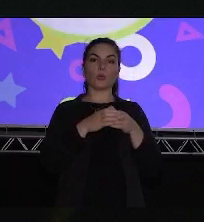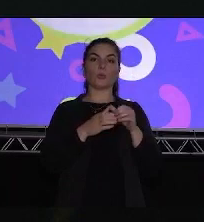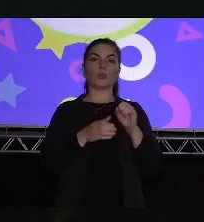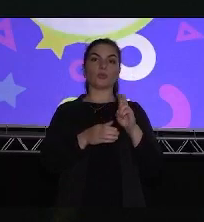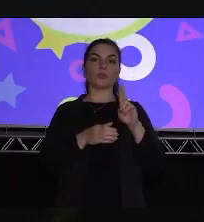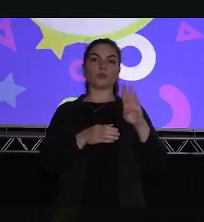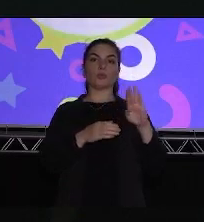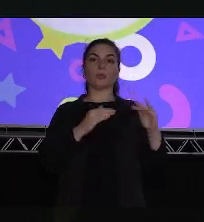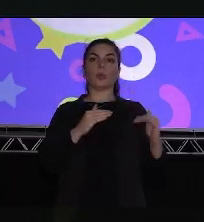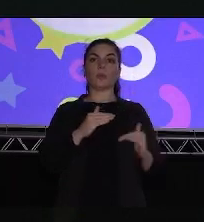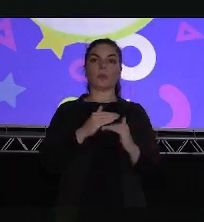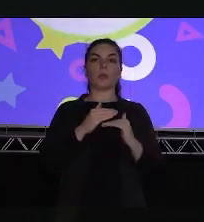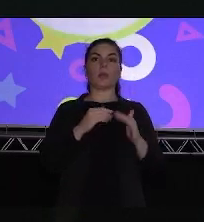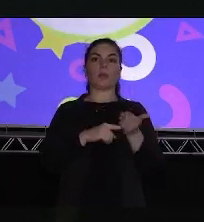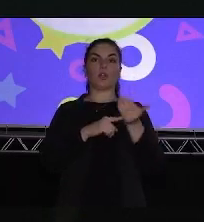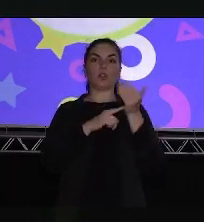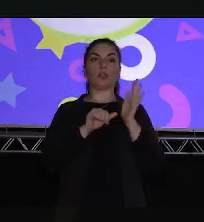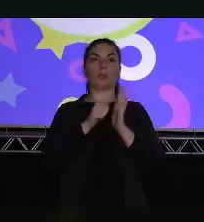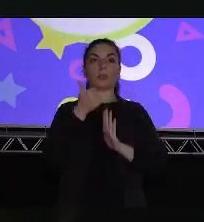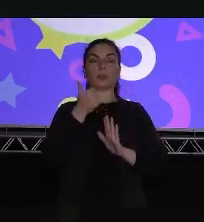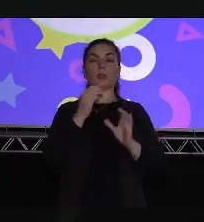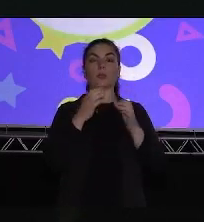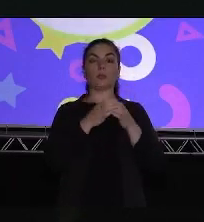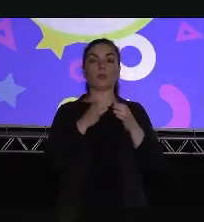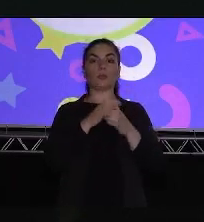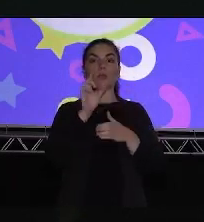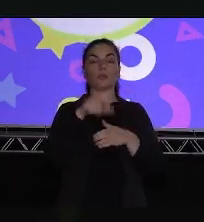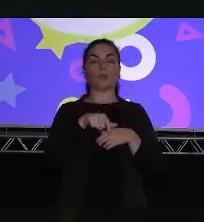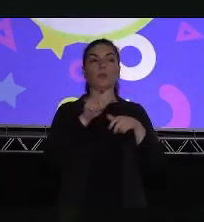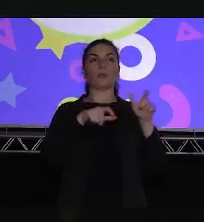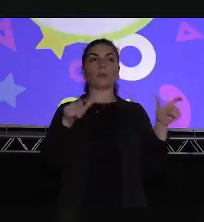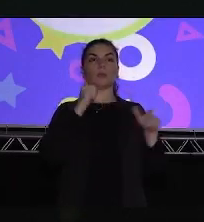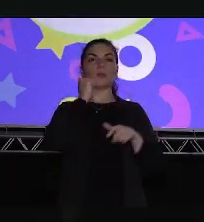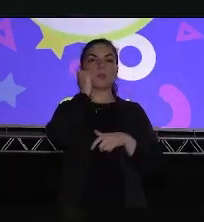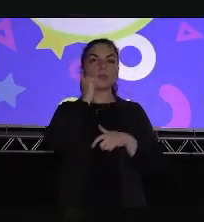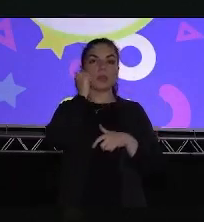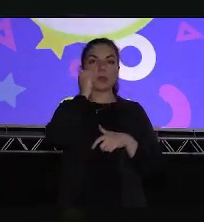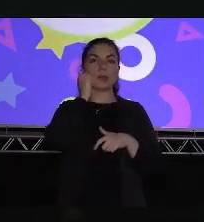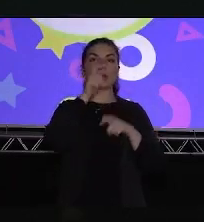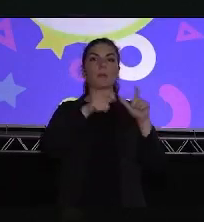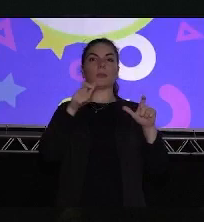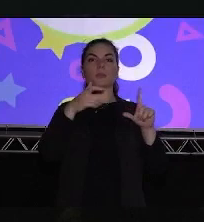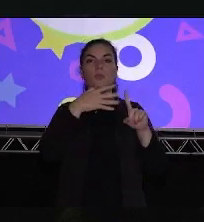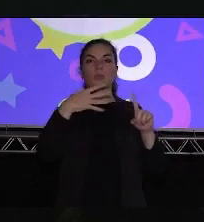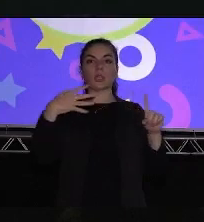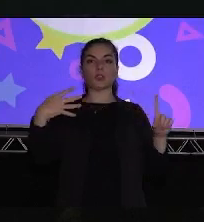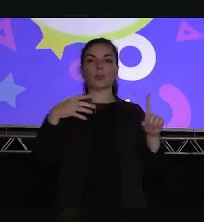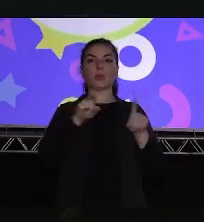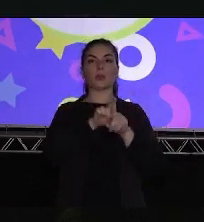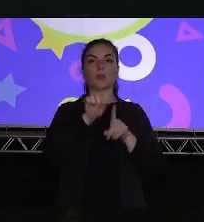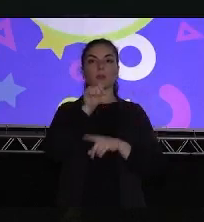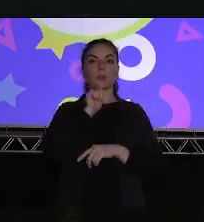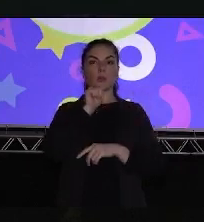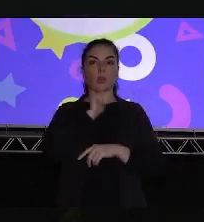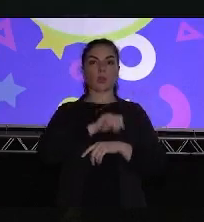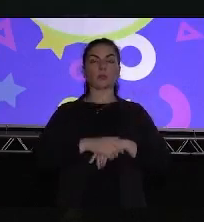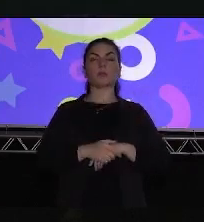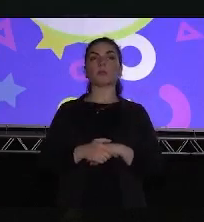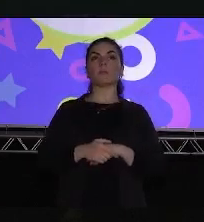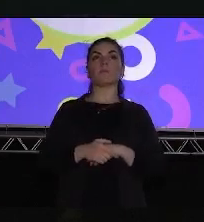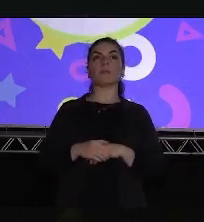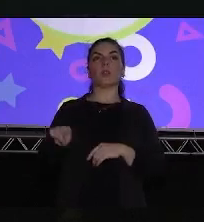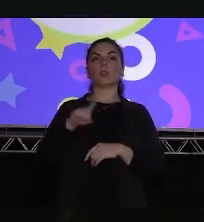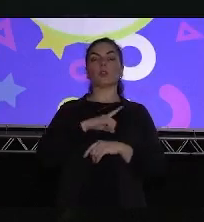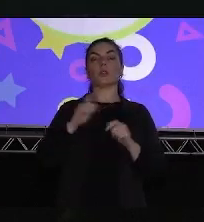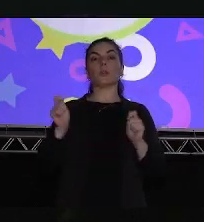em tecnologia. A nossa primeira edição foi para pessoas negras, pessoas LGBT e mulheres. A gente tem uma